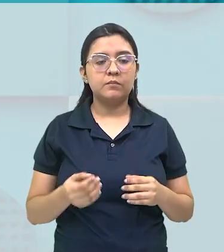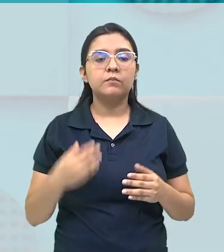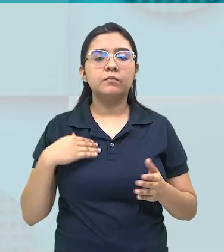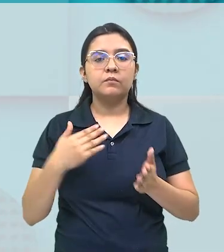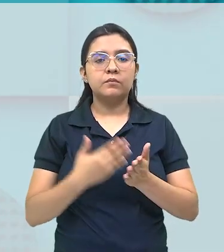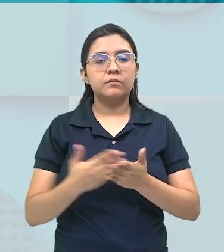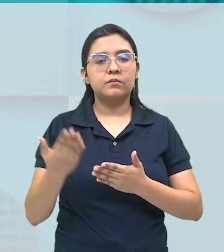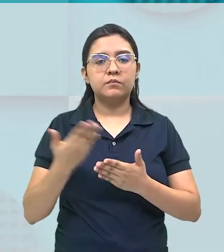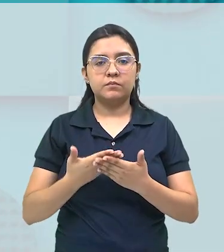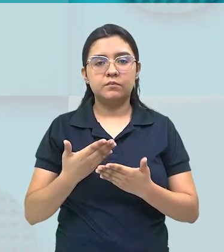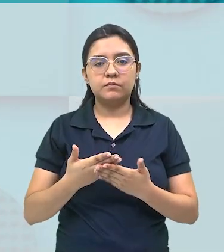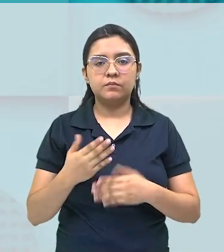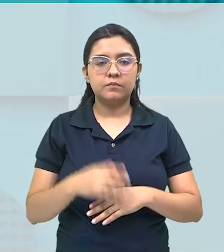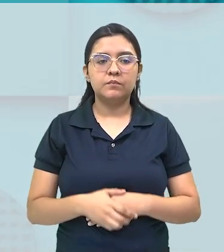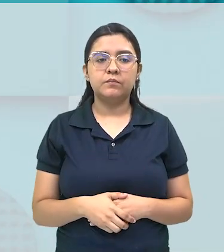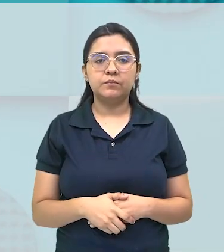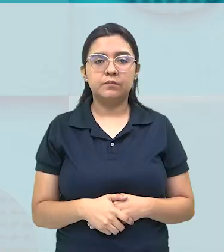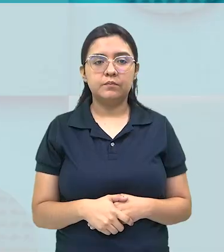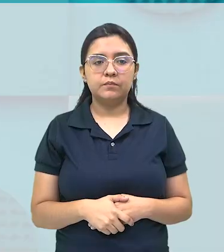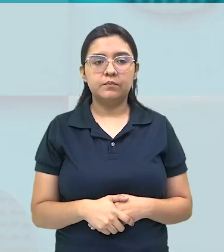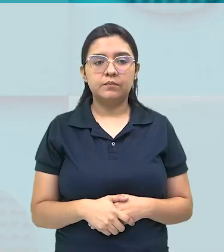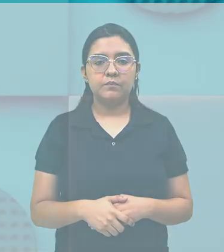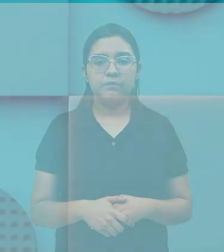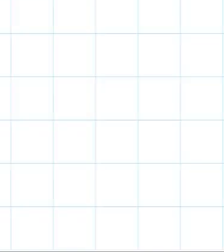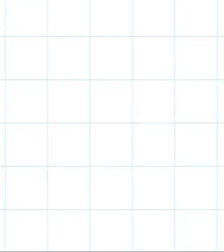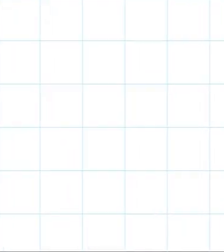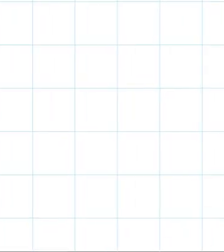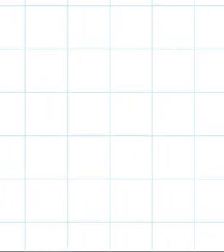aprender mais algumas modalidades de luta.